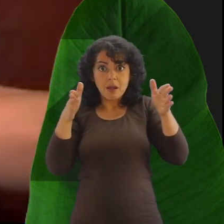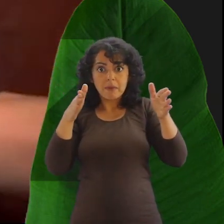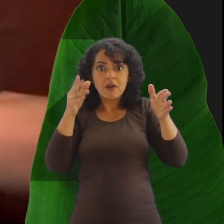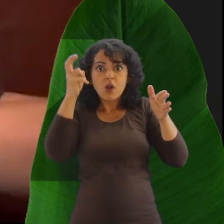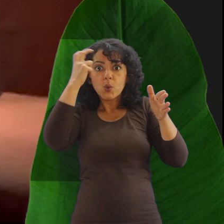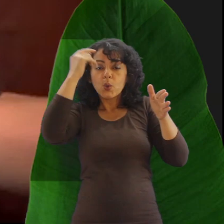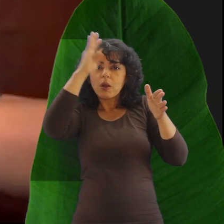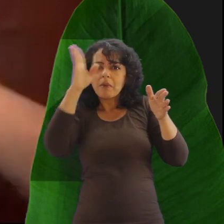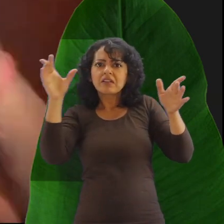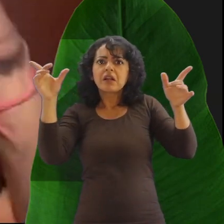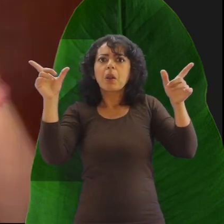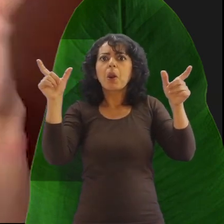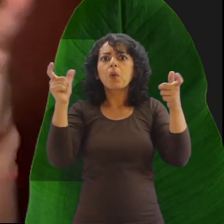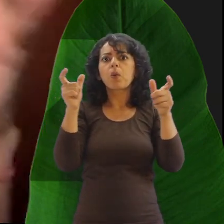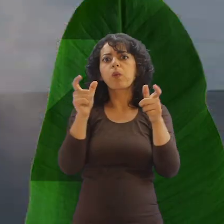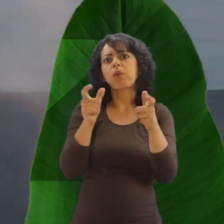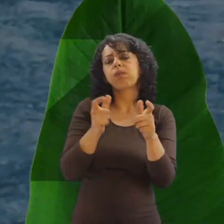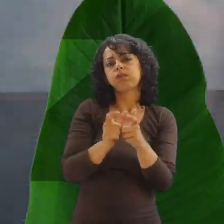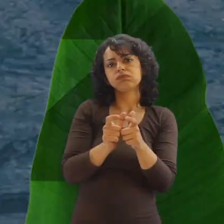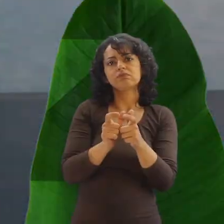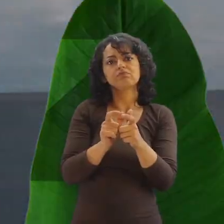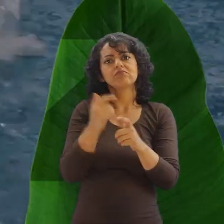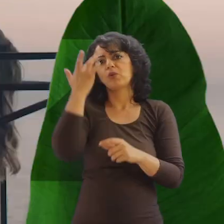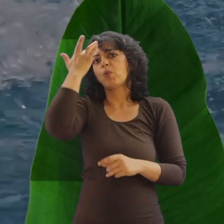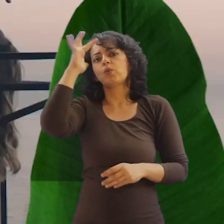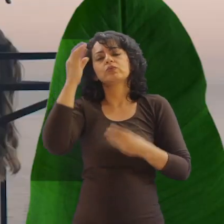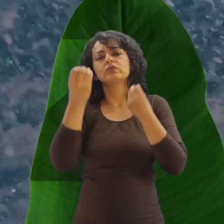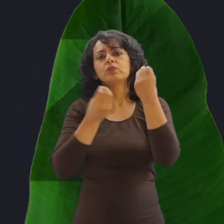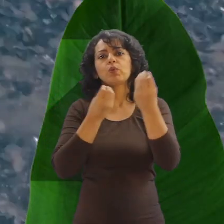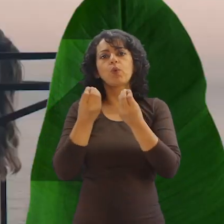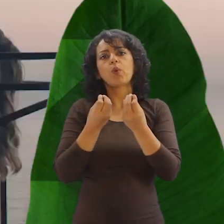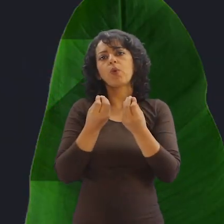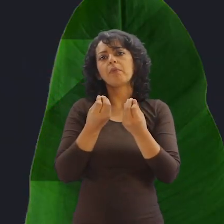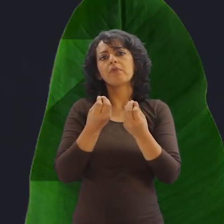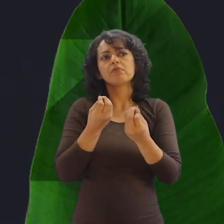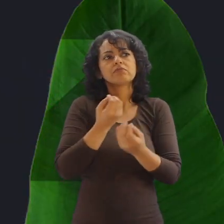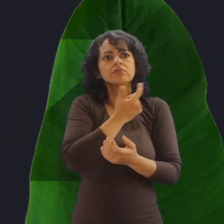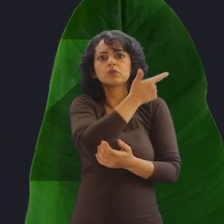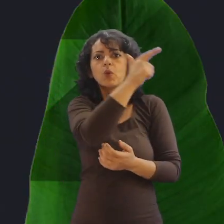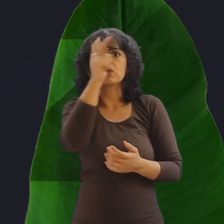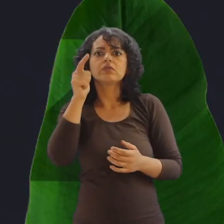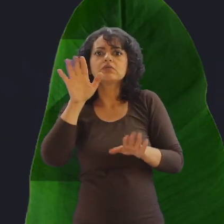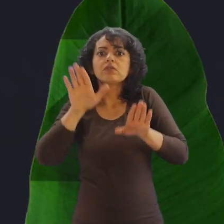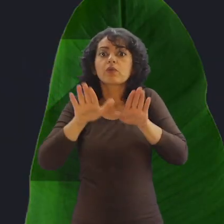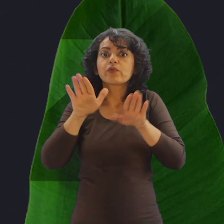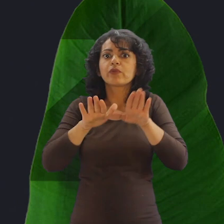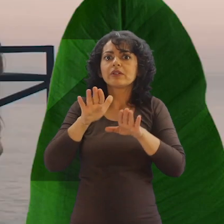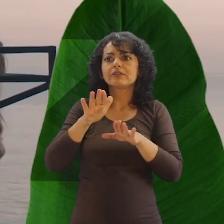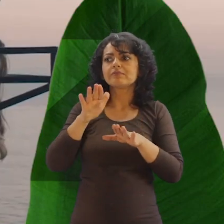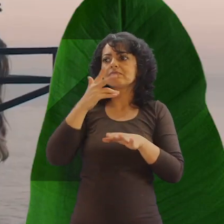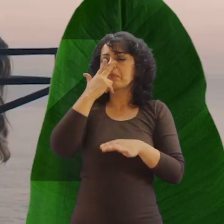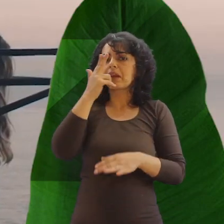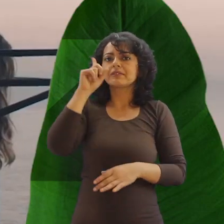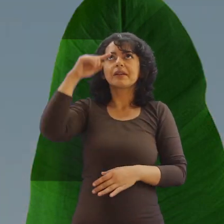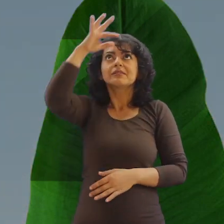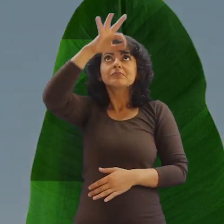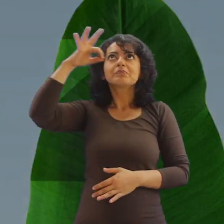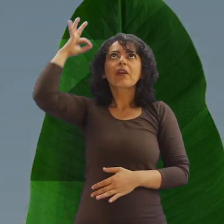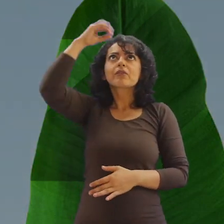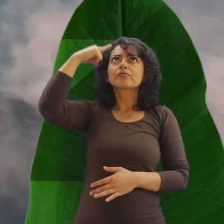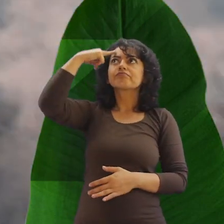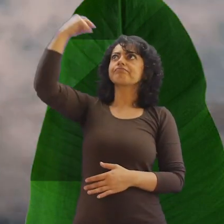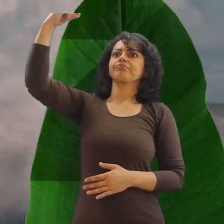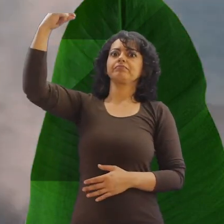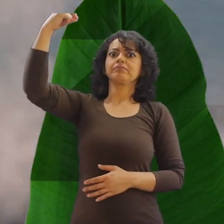decrescente para a cultura brasileira. Né? Eu realmente não sei como, talvez tenha sido até um cargo espiritual que me foi dado,